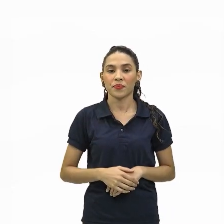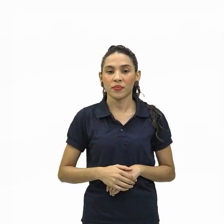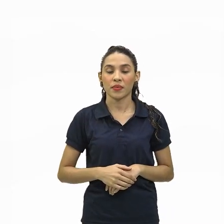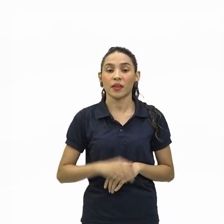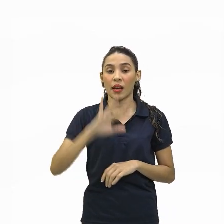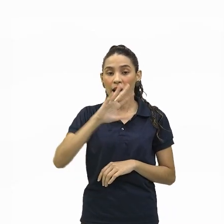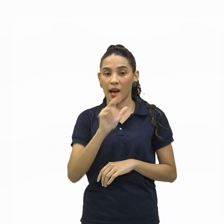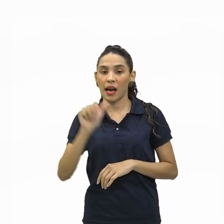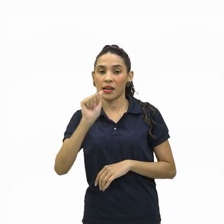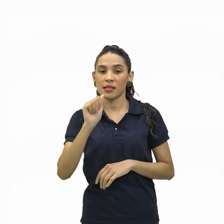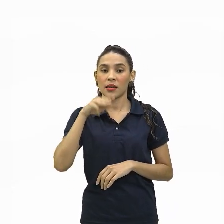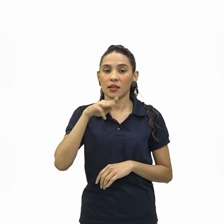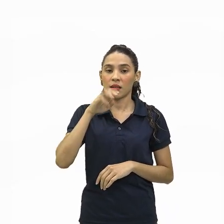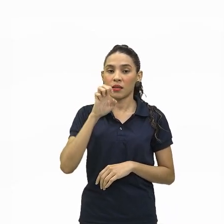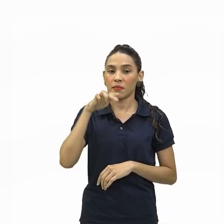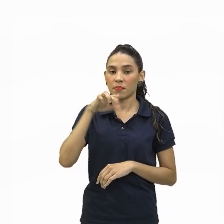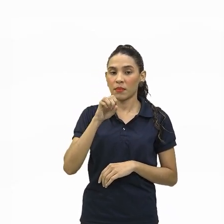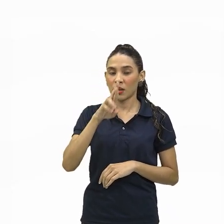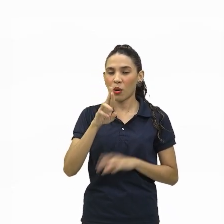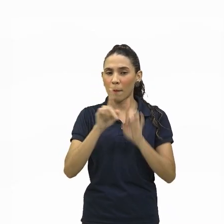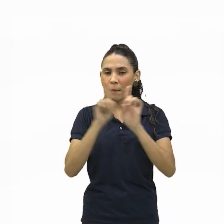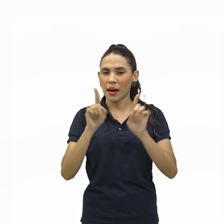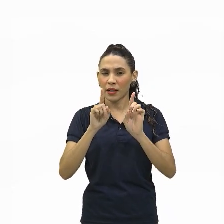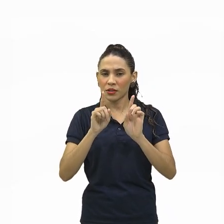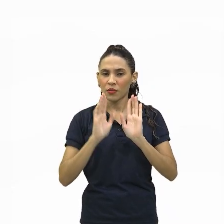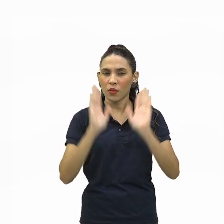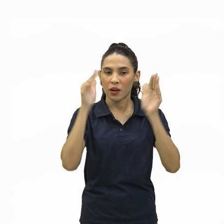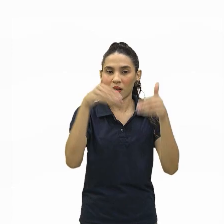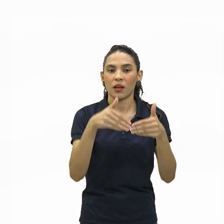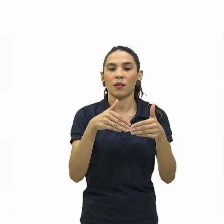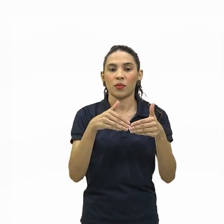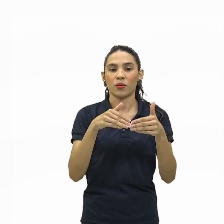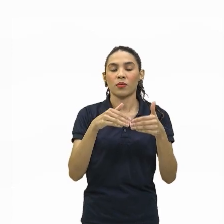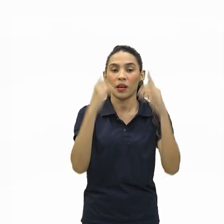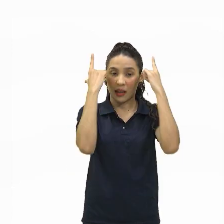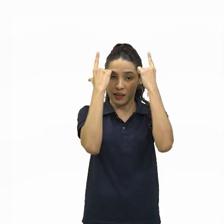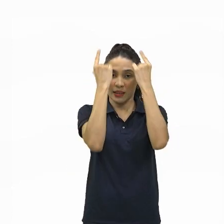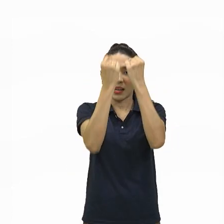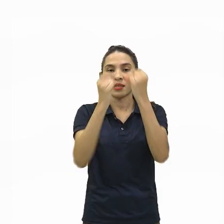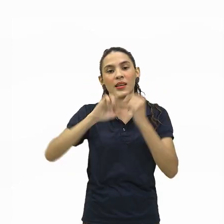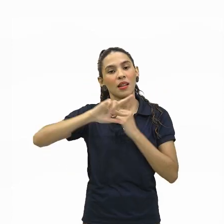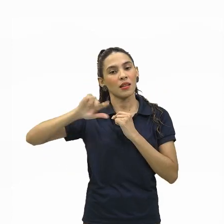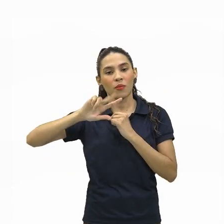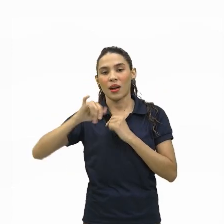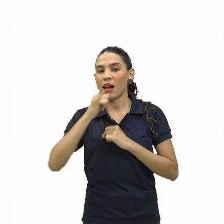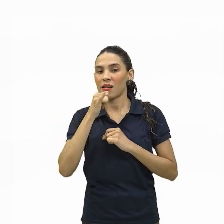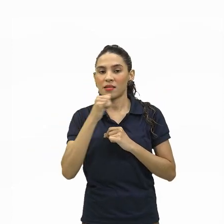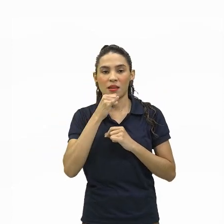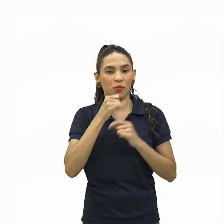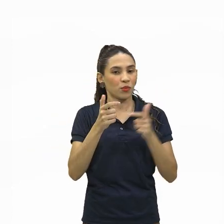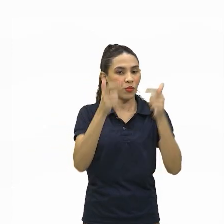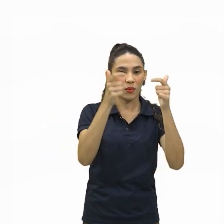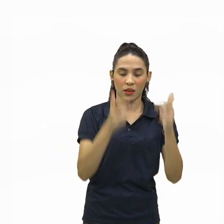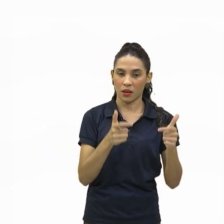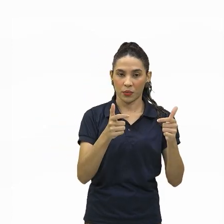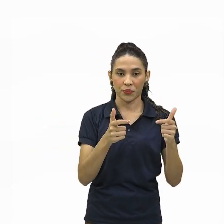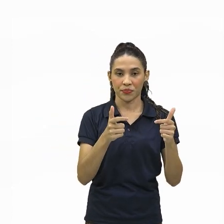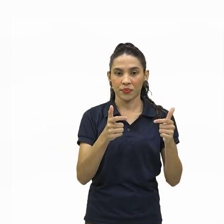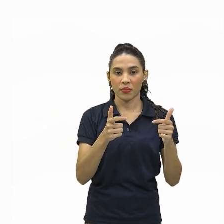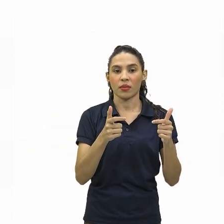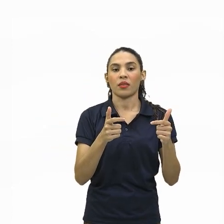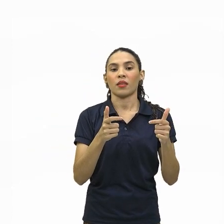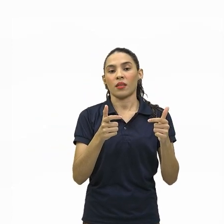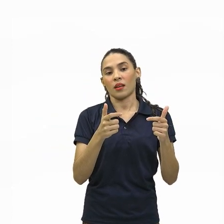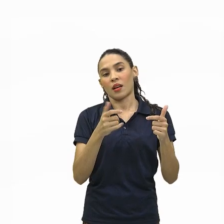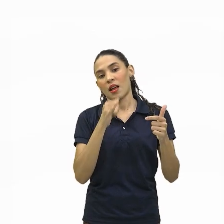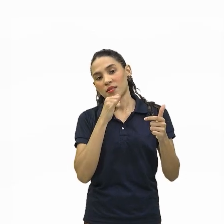Ásia Menor. E quando a gente fala de Grécia, nós não estamos falando de um local, né,